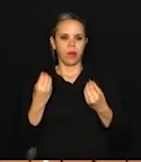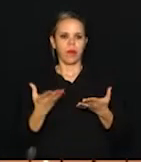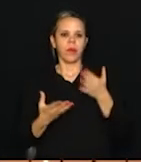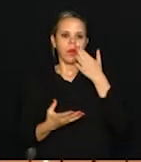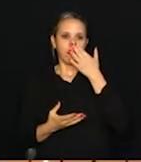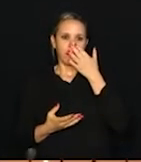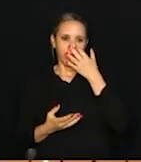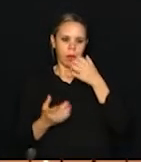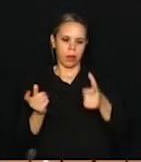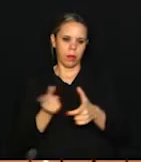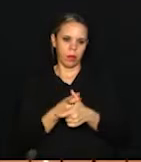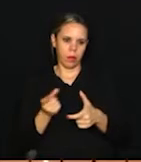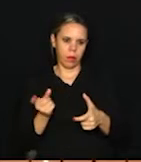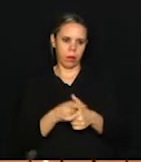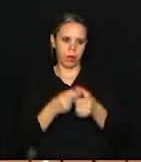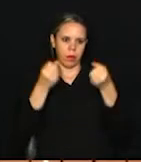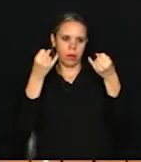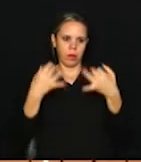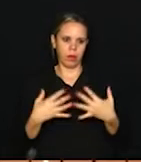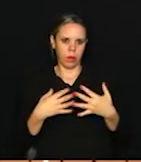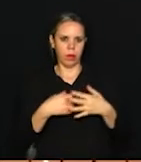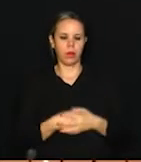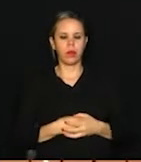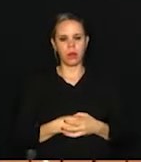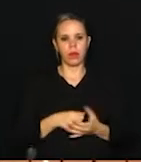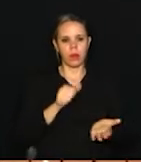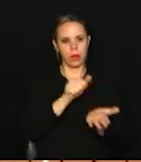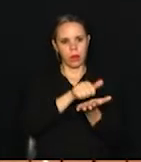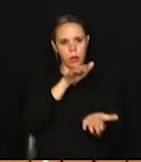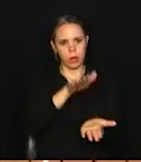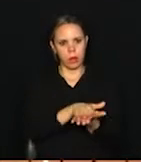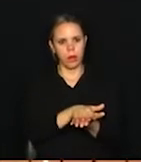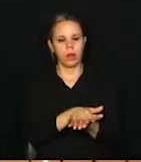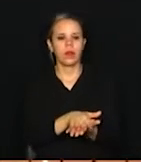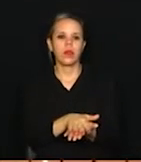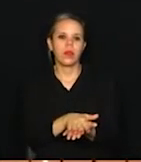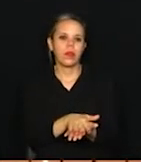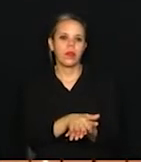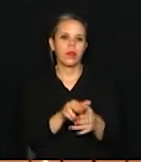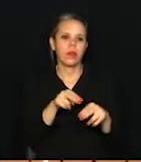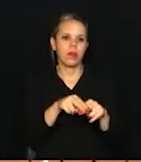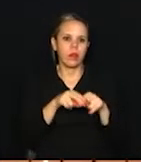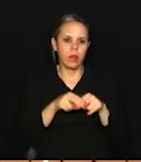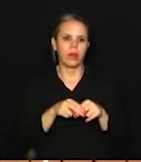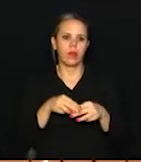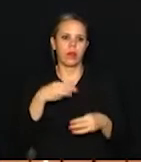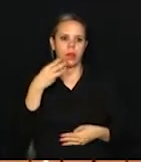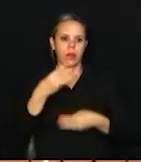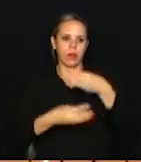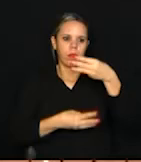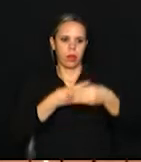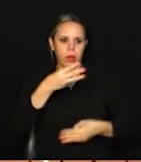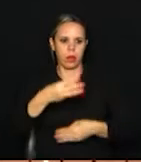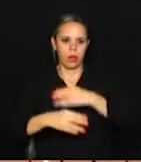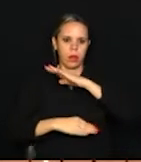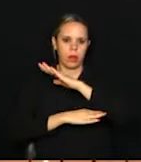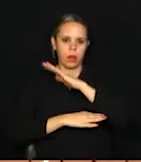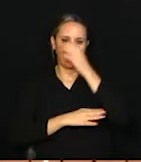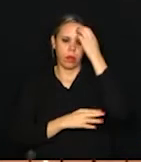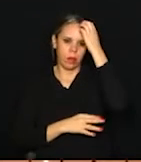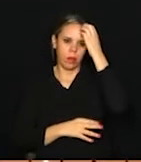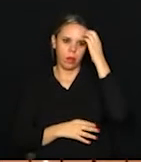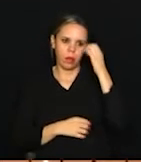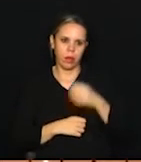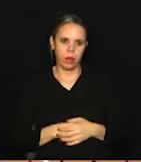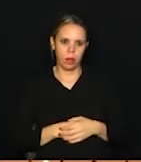contas relativa às multas aplicadas no decorrer de cada trimestre à Câmara Municipal, e a Câmara